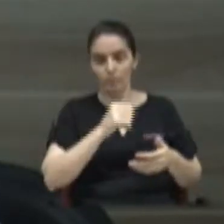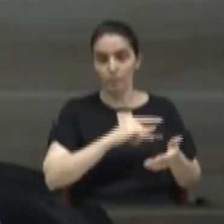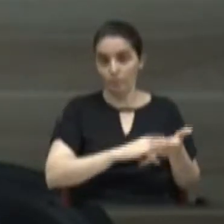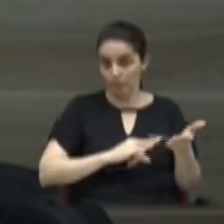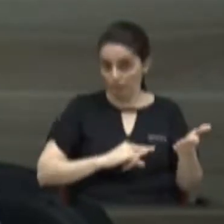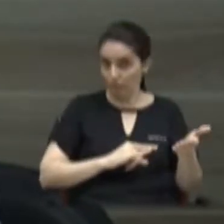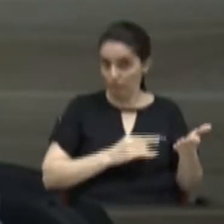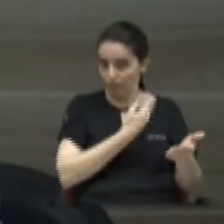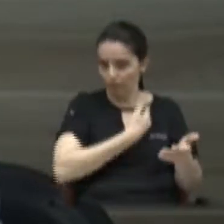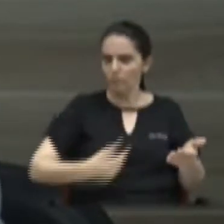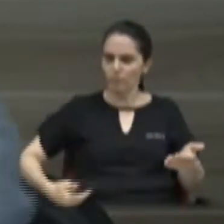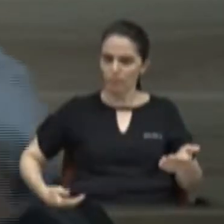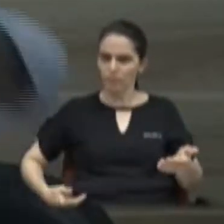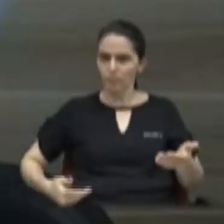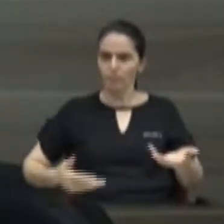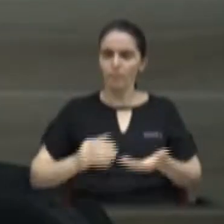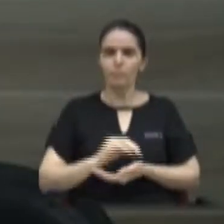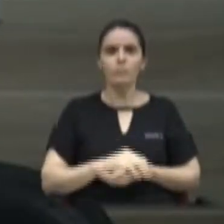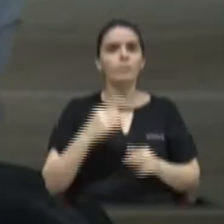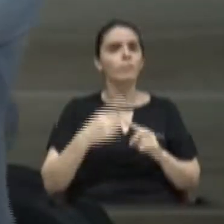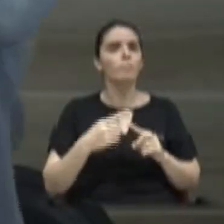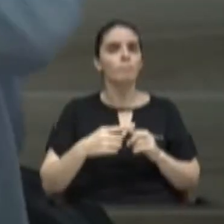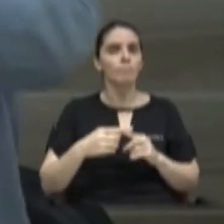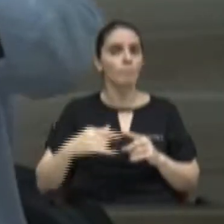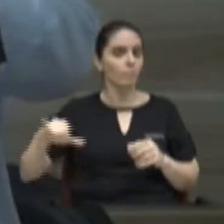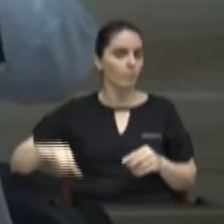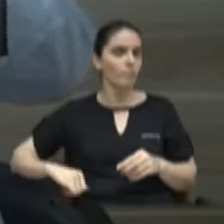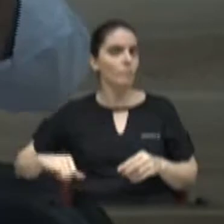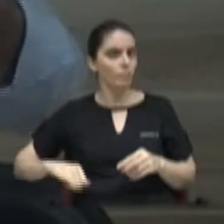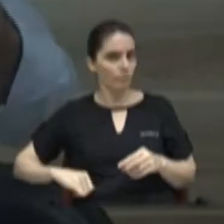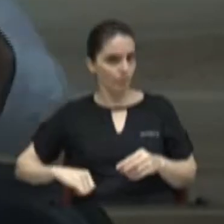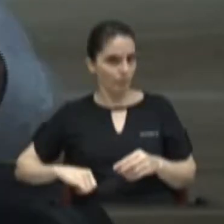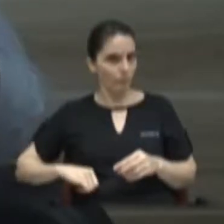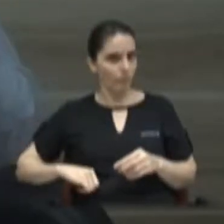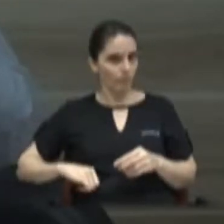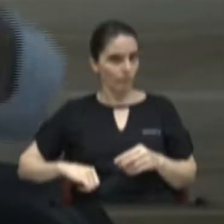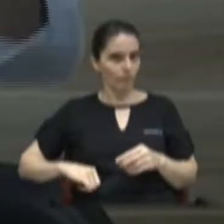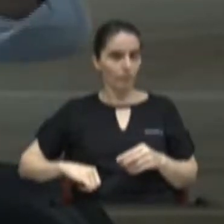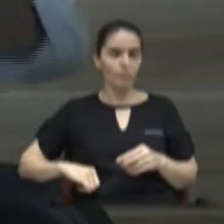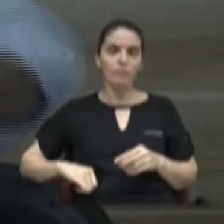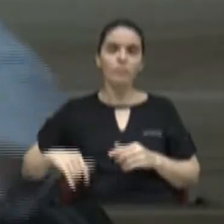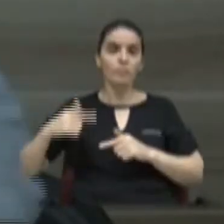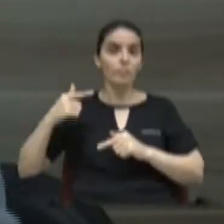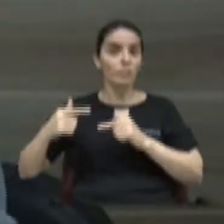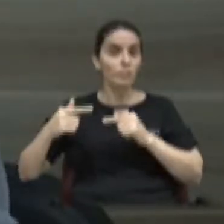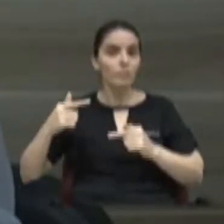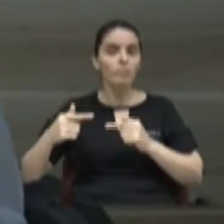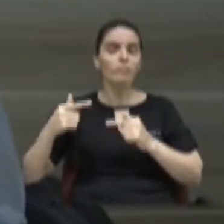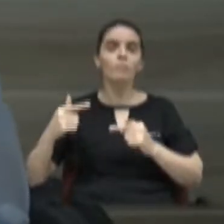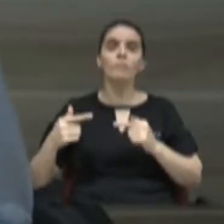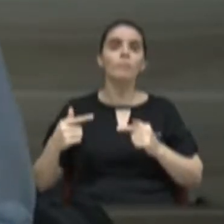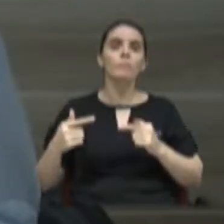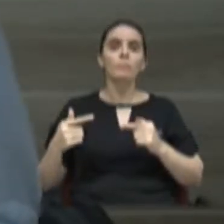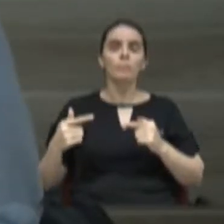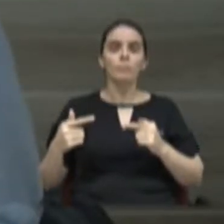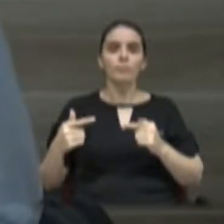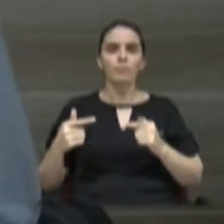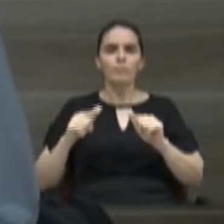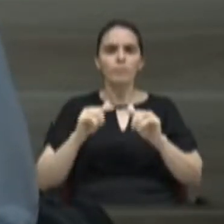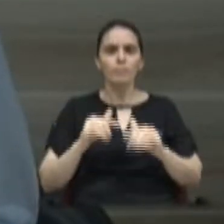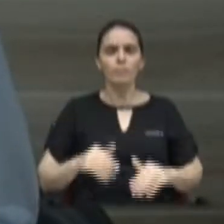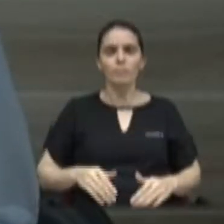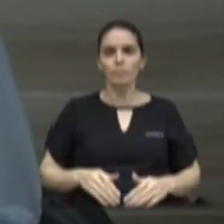público... Porque quem sofre é o político ou as pessoas politizadas que estão aqui na frente,